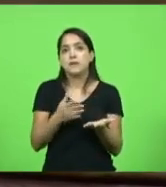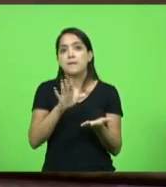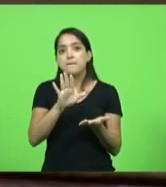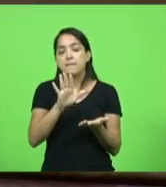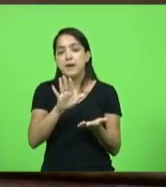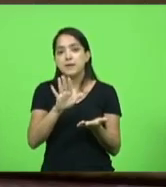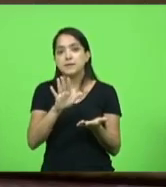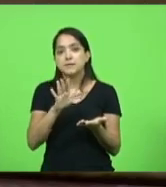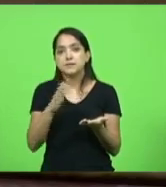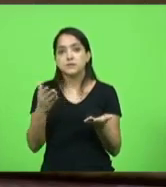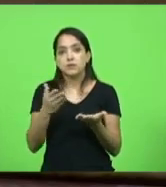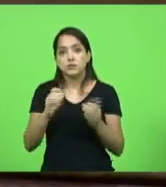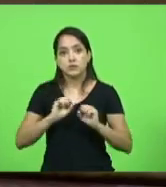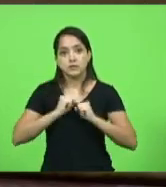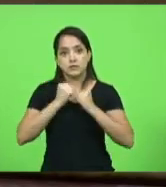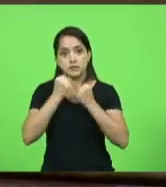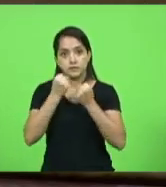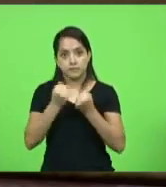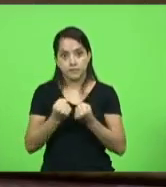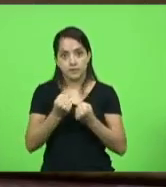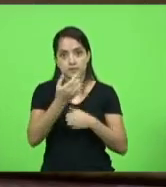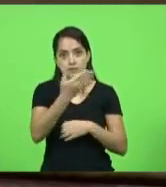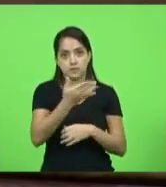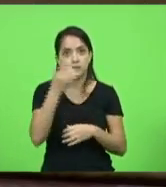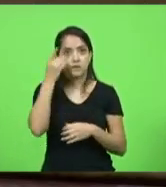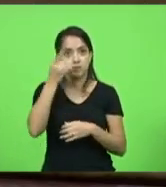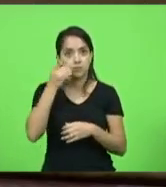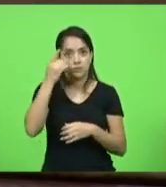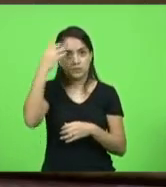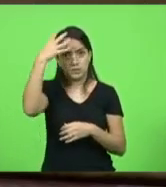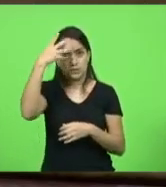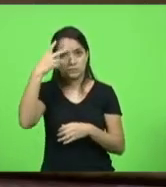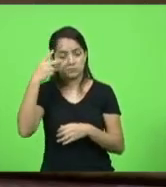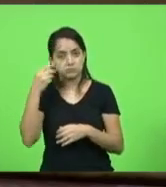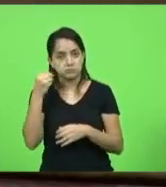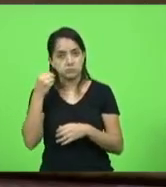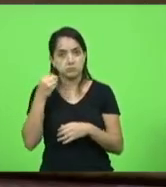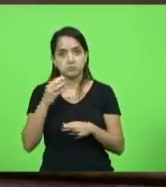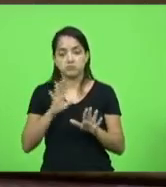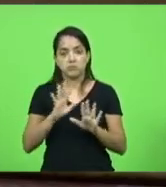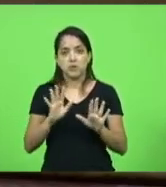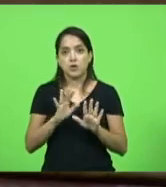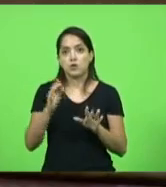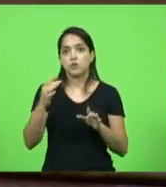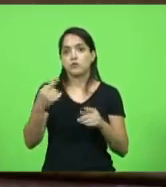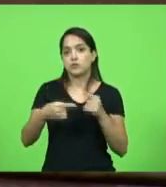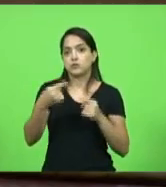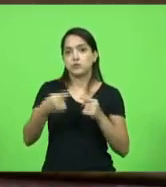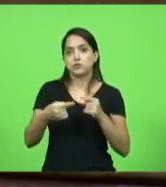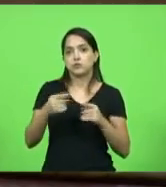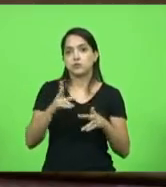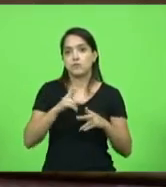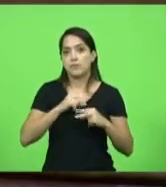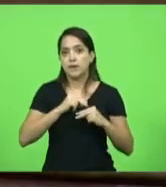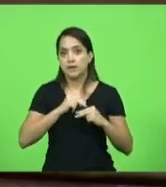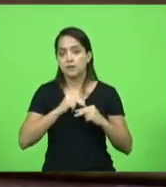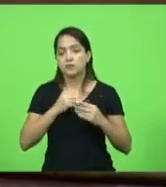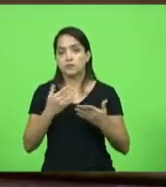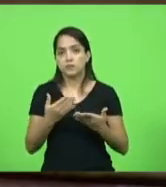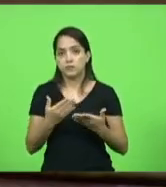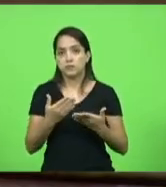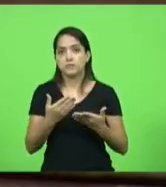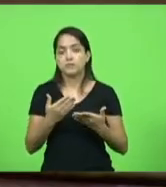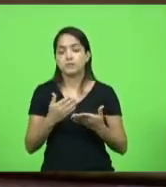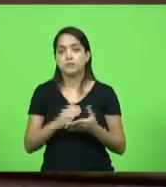presidente, em defesa da deputada Carminati. Não vou discutir aqui o mérito, aliás, a deputada Carminati sabe, eu sou favorável,